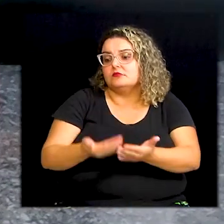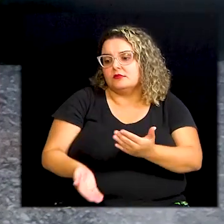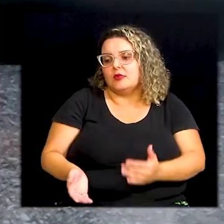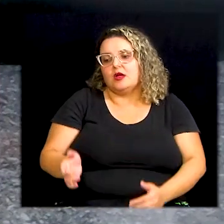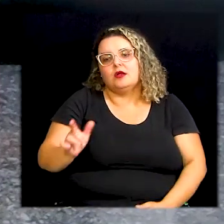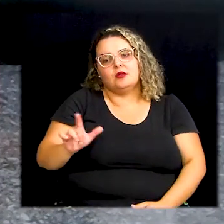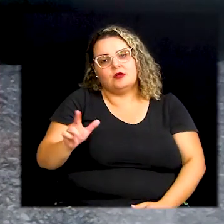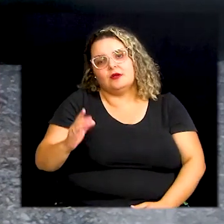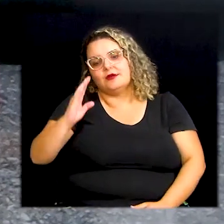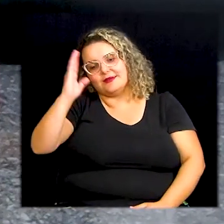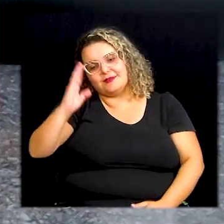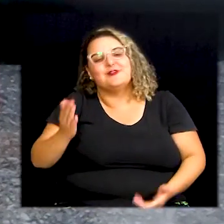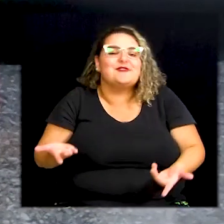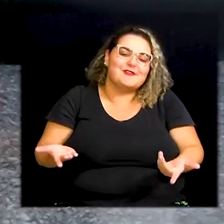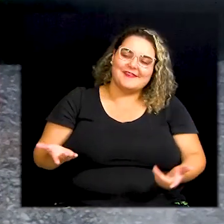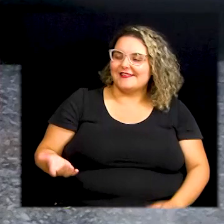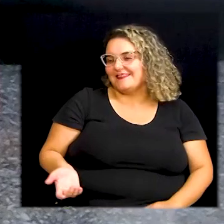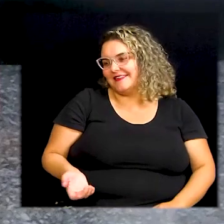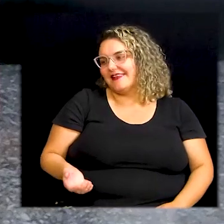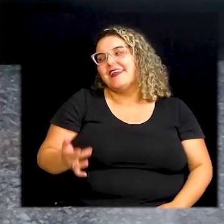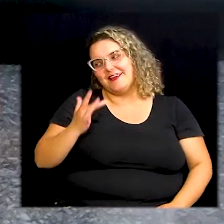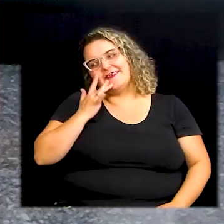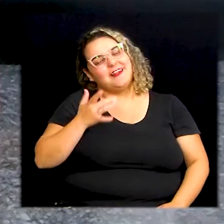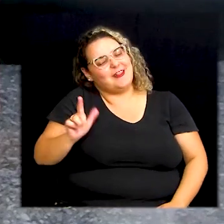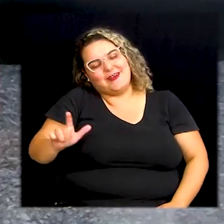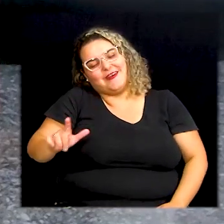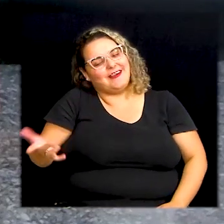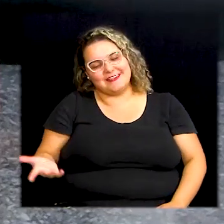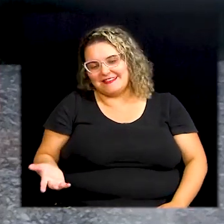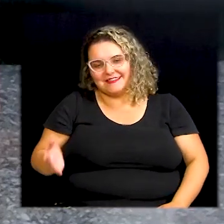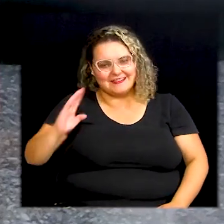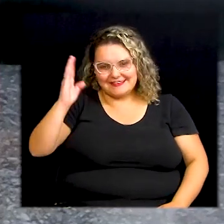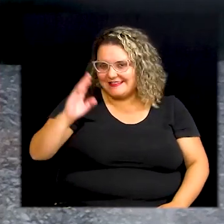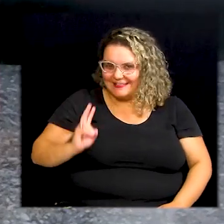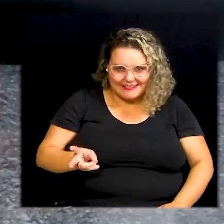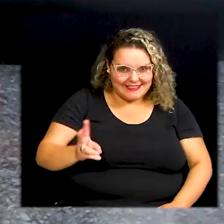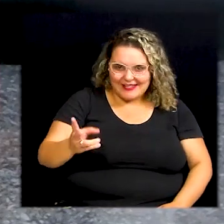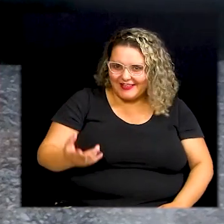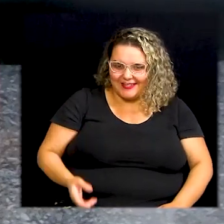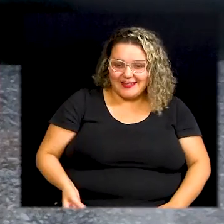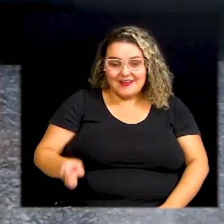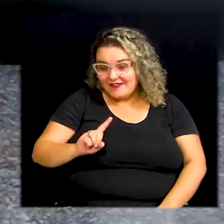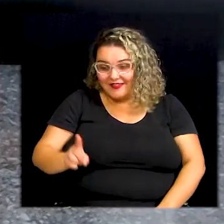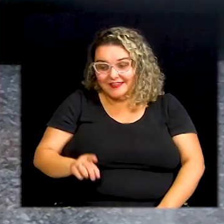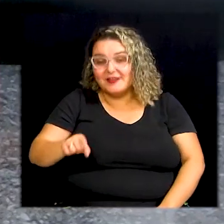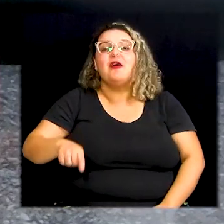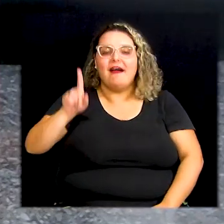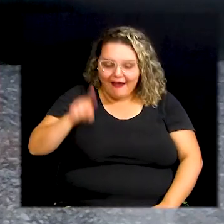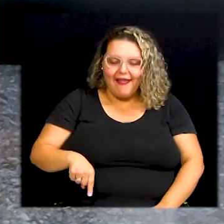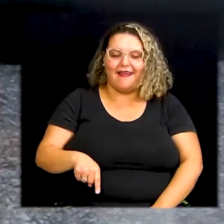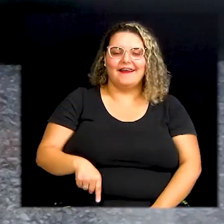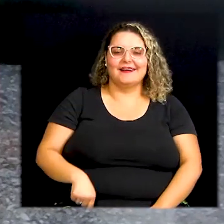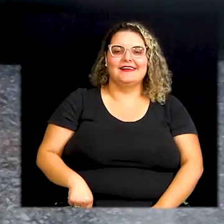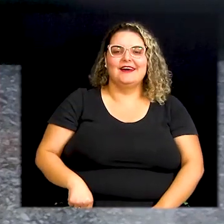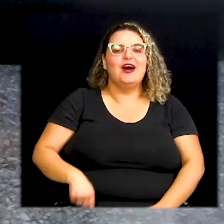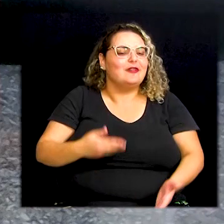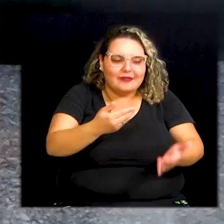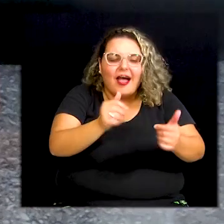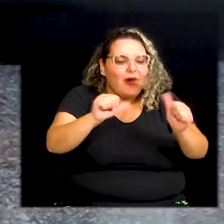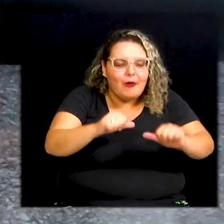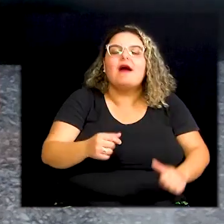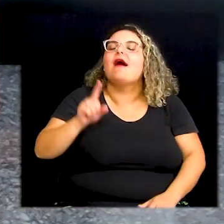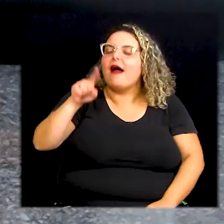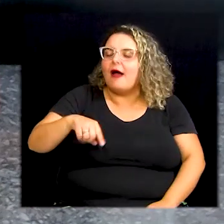desbancar? Lógico, o Brasil. Né? Não tem o favorito? Lógico, o Brasil sempre vai ser o favorito, mesmo não sendo, é o favorito.